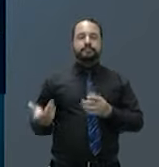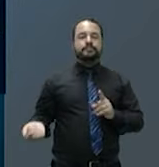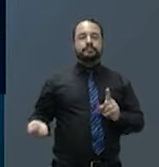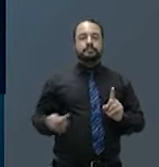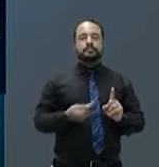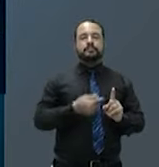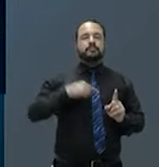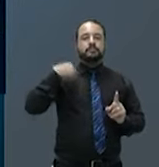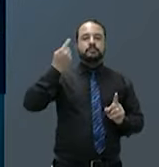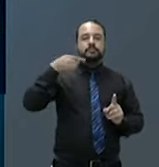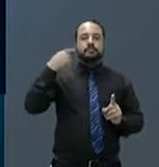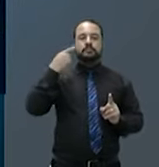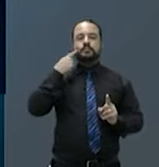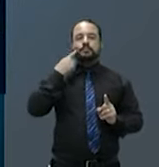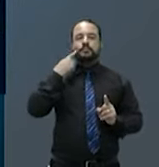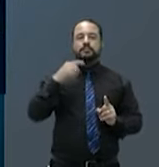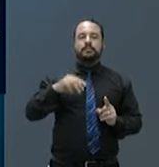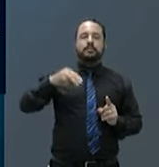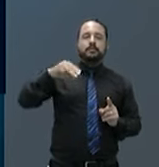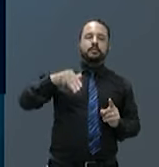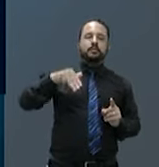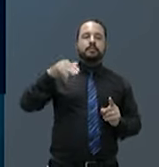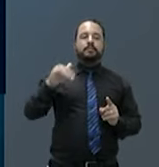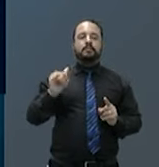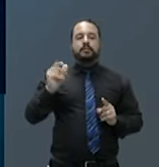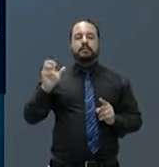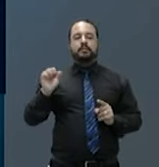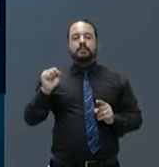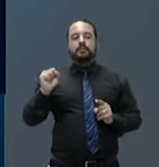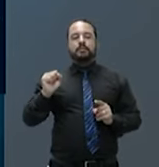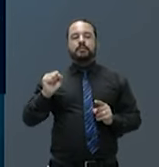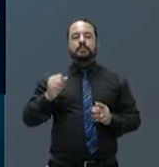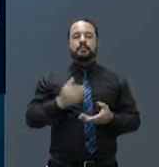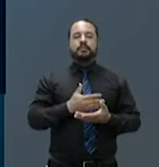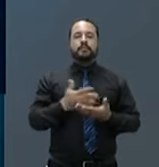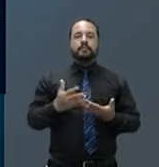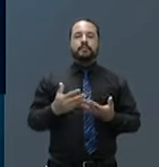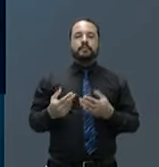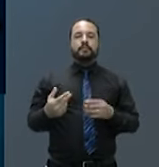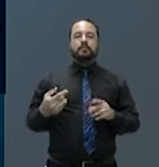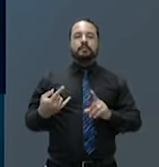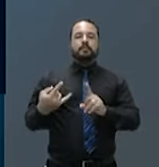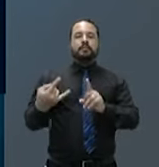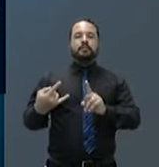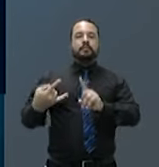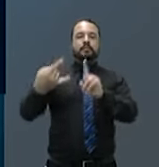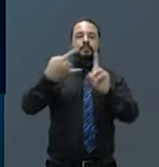Márcia Maria Macedo Franco, por videoconferência.